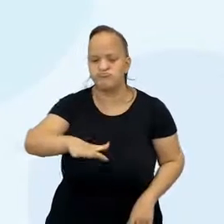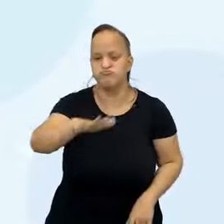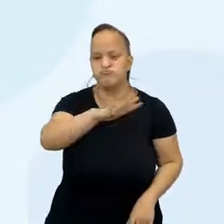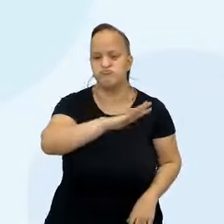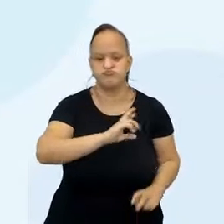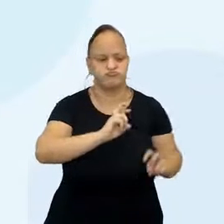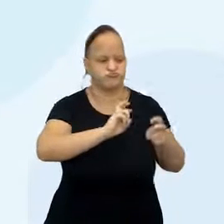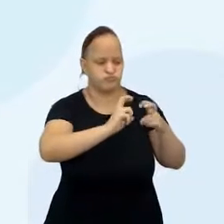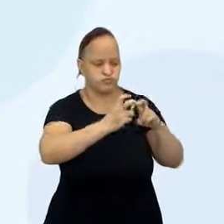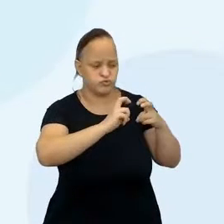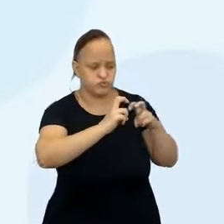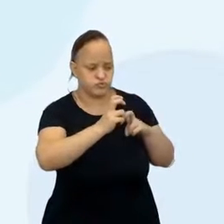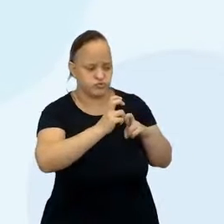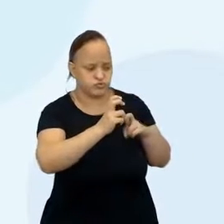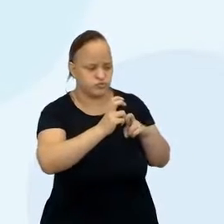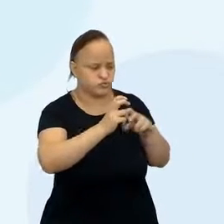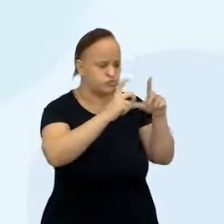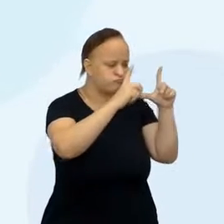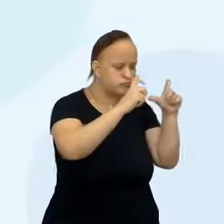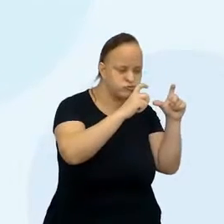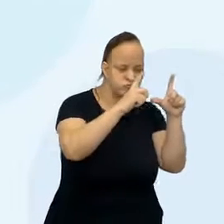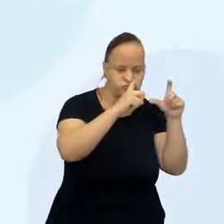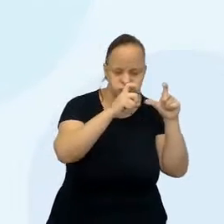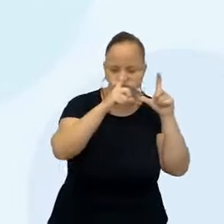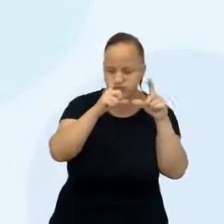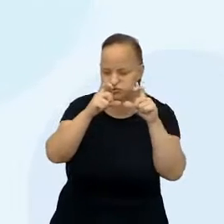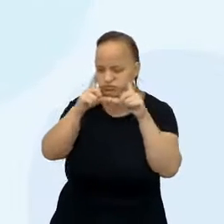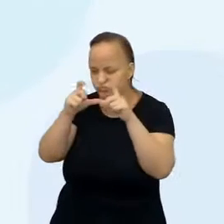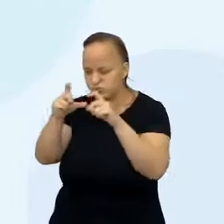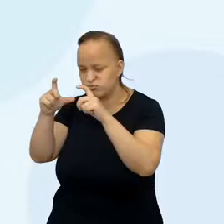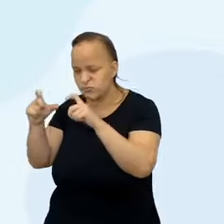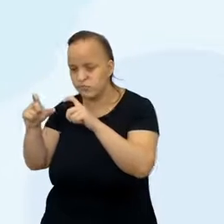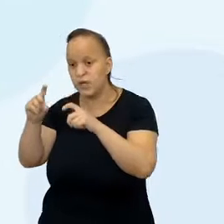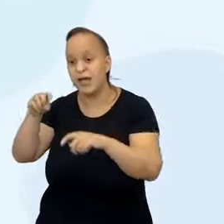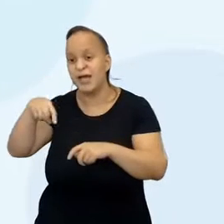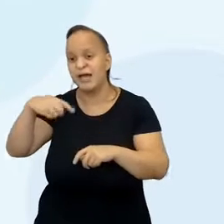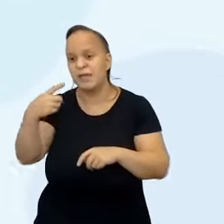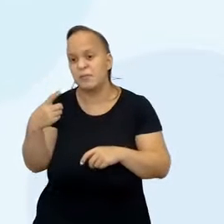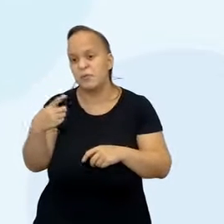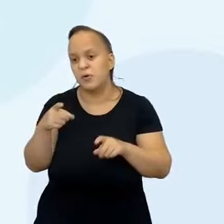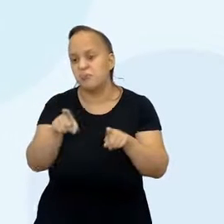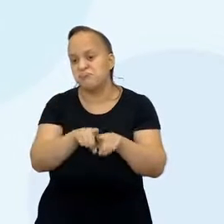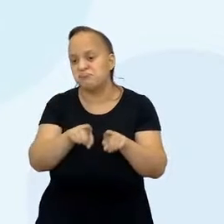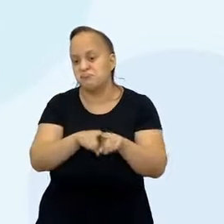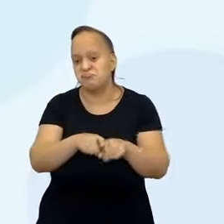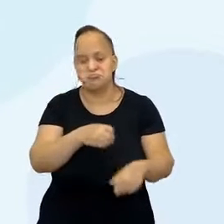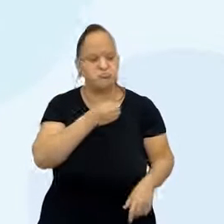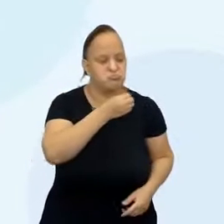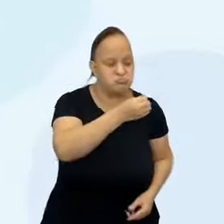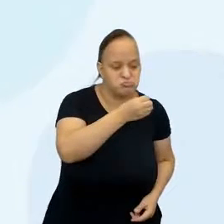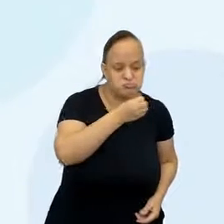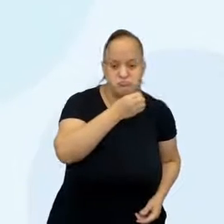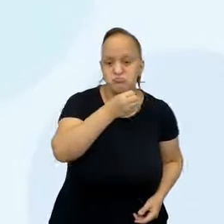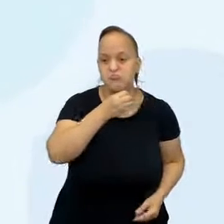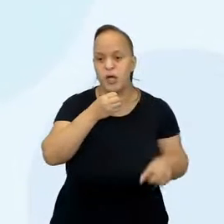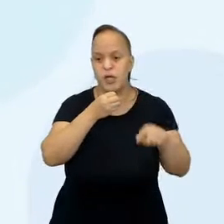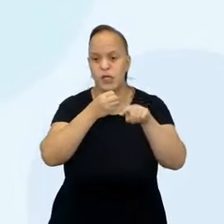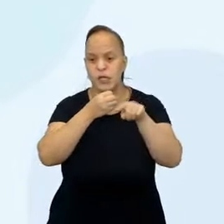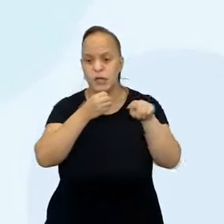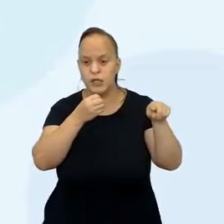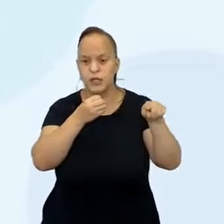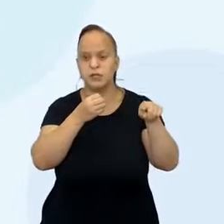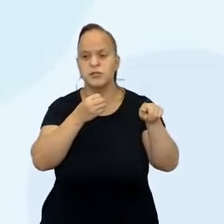tenha exposição, né, dessa prática, e entrevistar, inclusive, mestres de capoeira, pessoas que